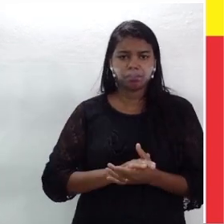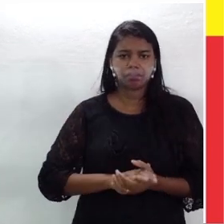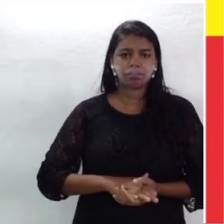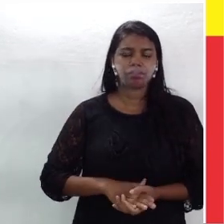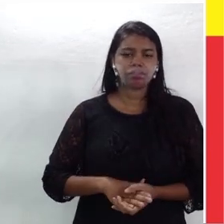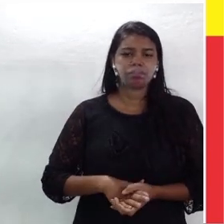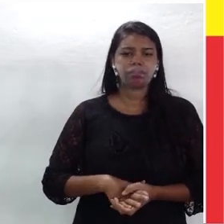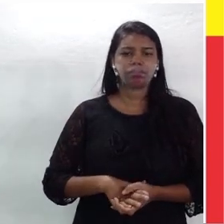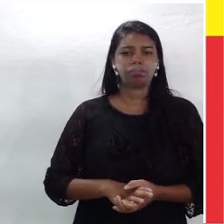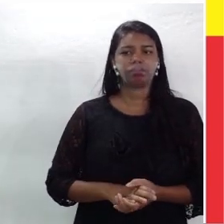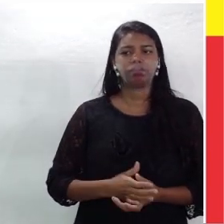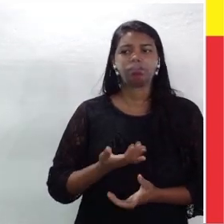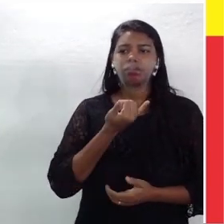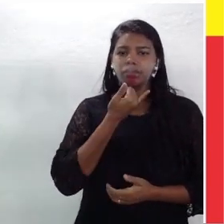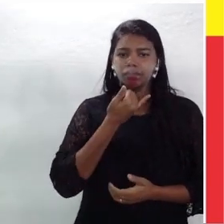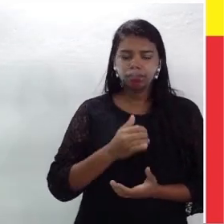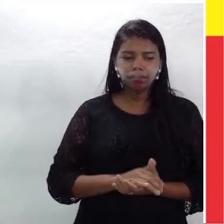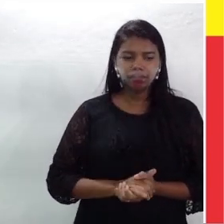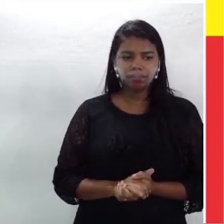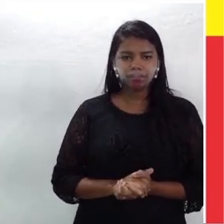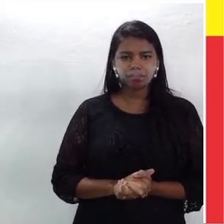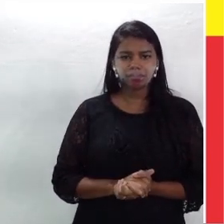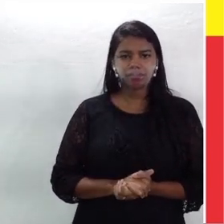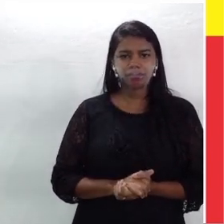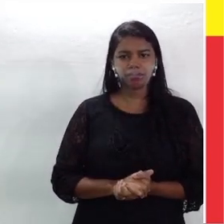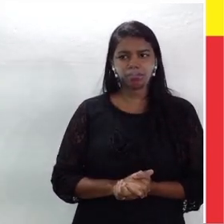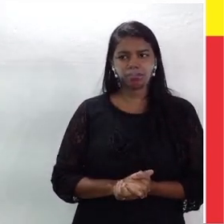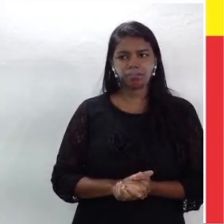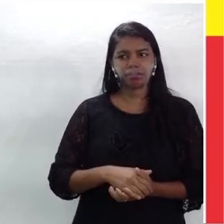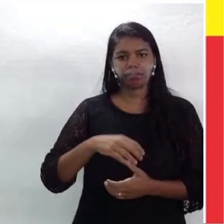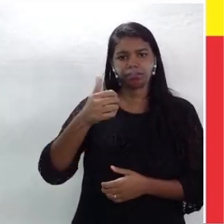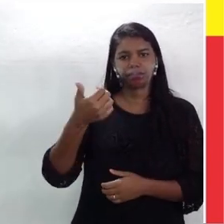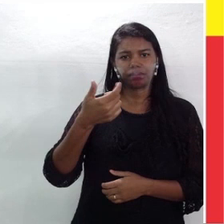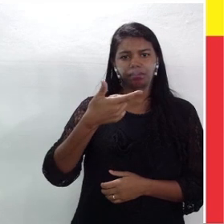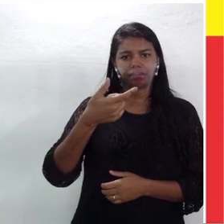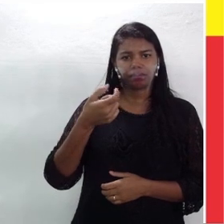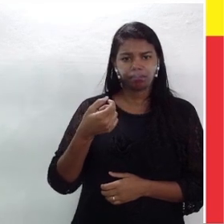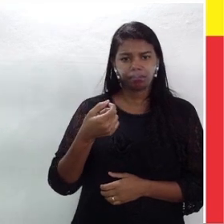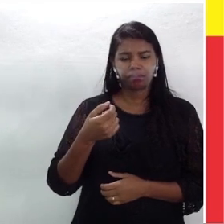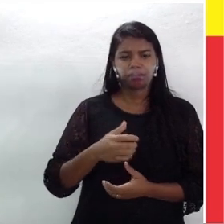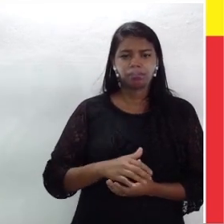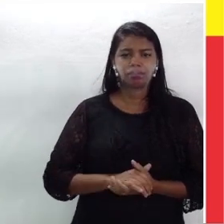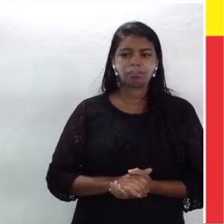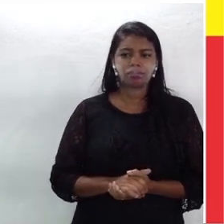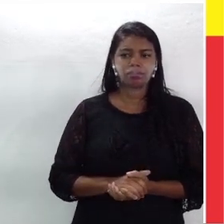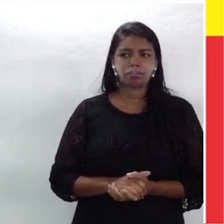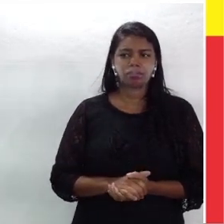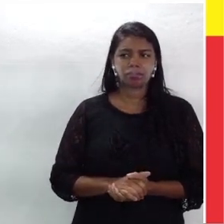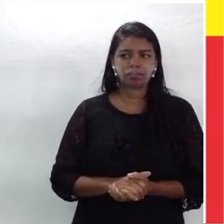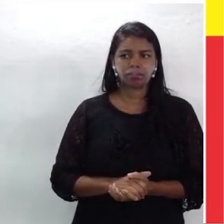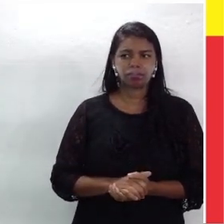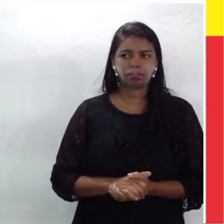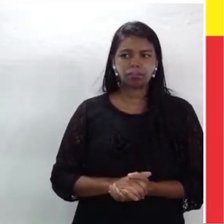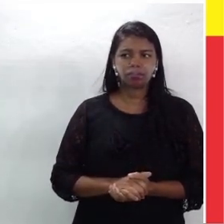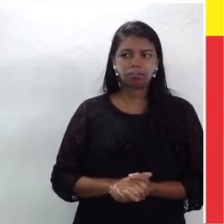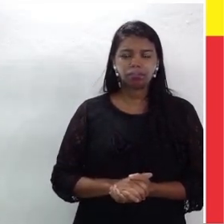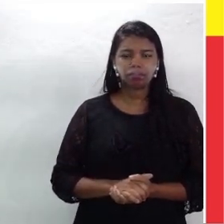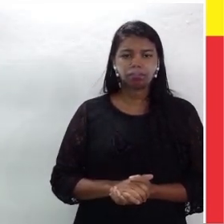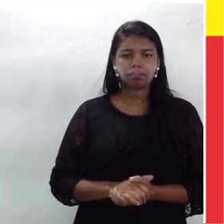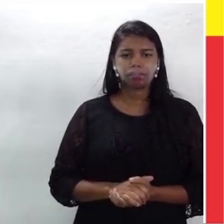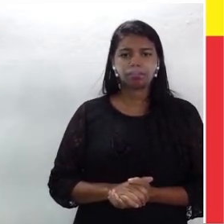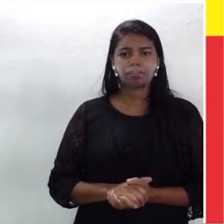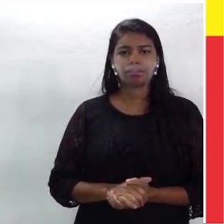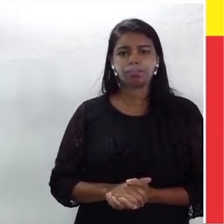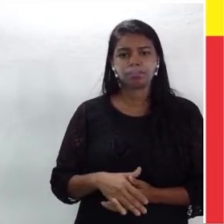aí esse erro aí do slide, mas seria 120 metros cúbicos. Então aqui vamos a